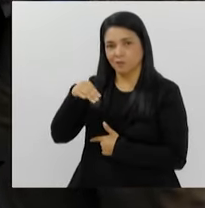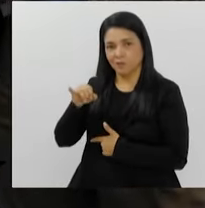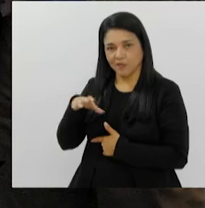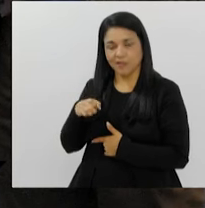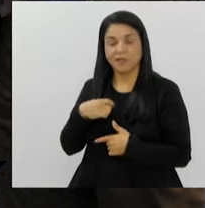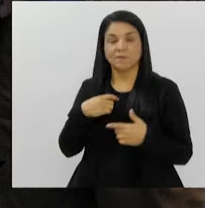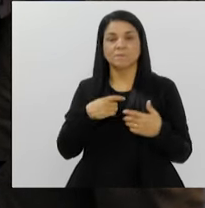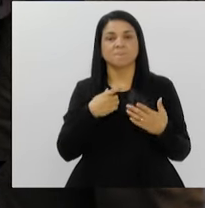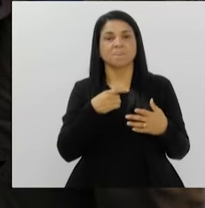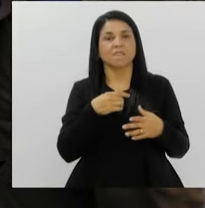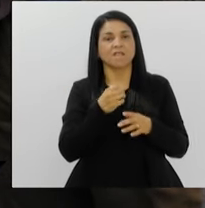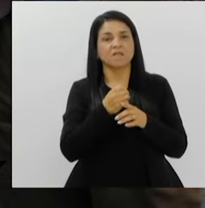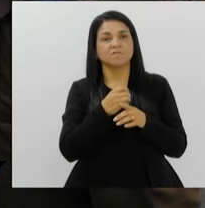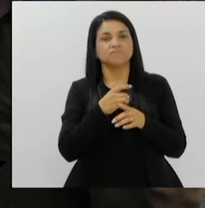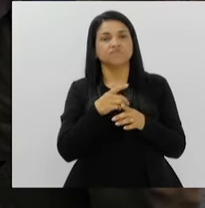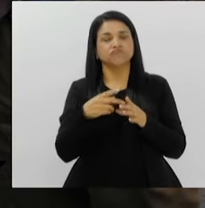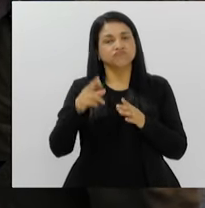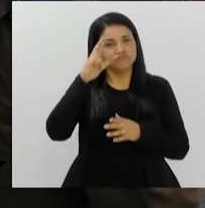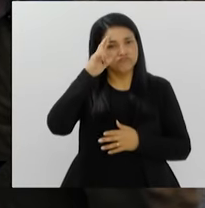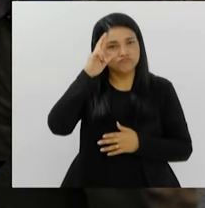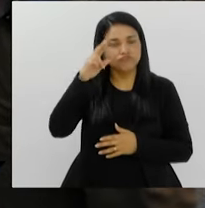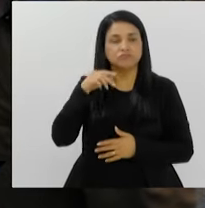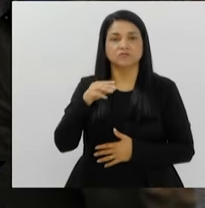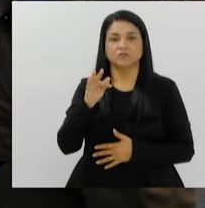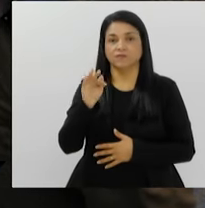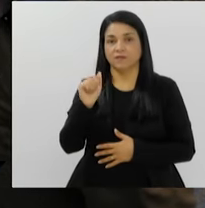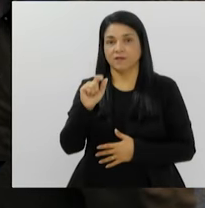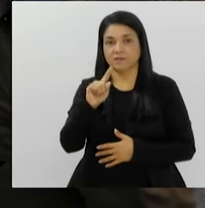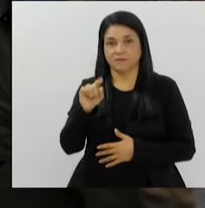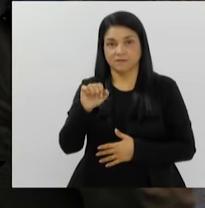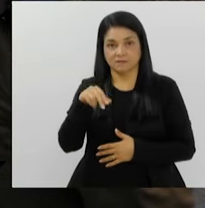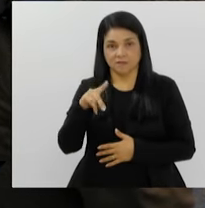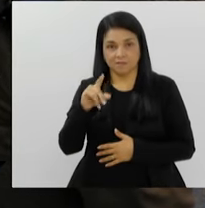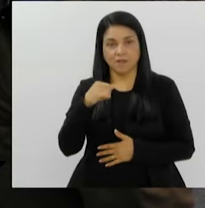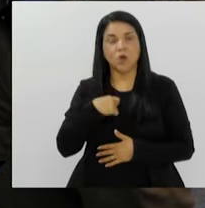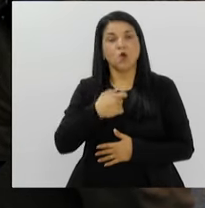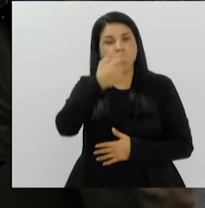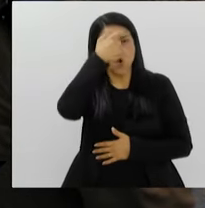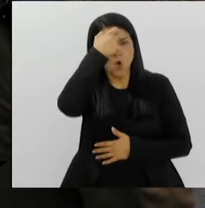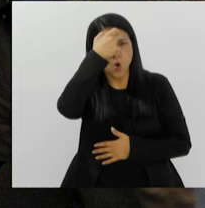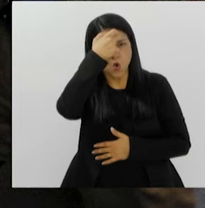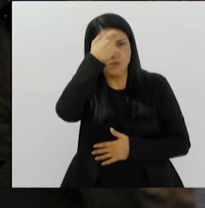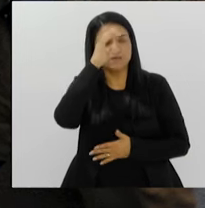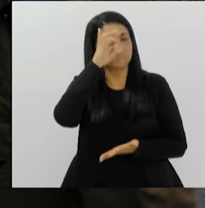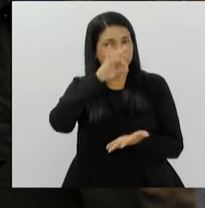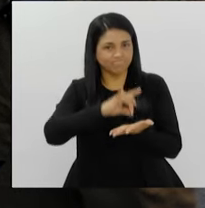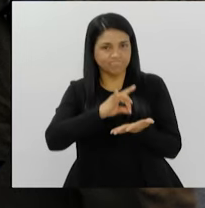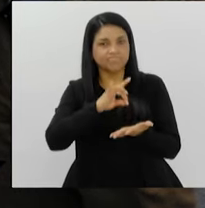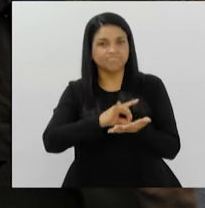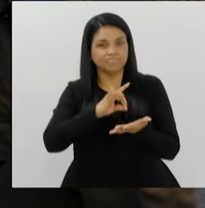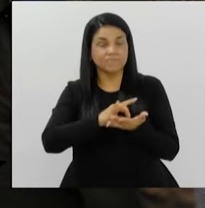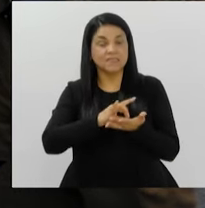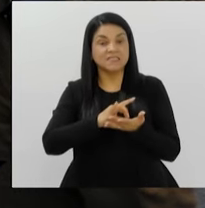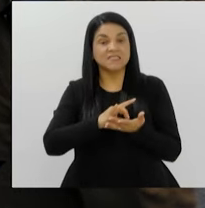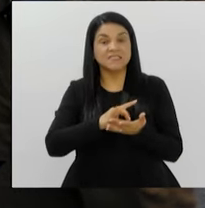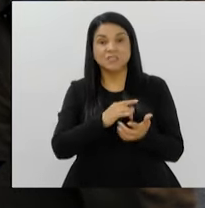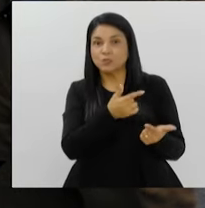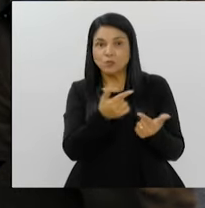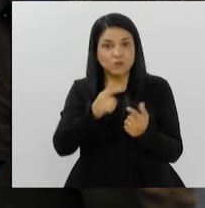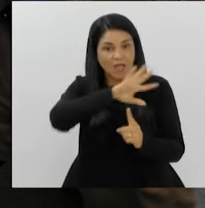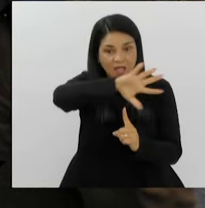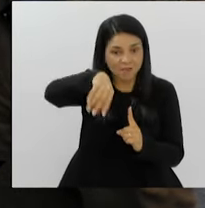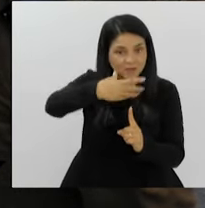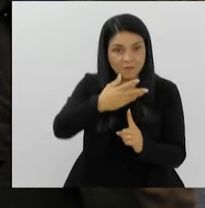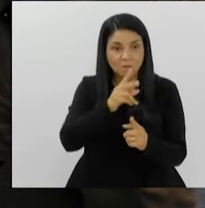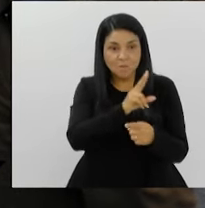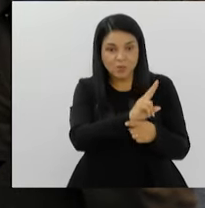rural, fazendeiro de verdade, ele tem a consciência que sem o meio ambiente, sem a proteção das